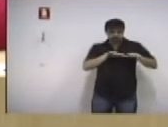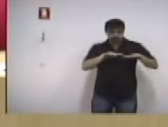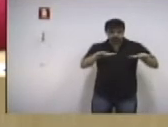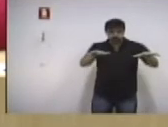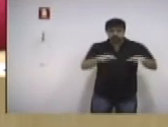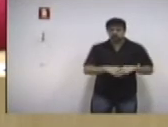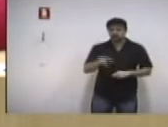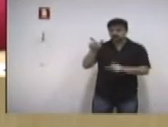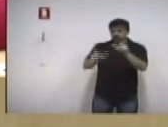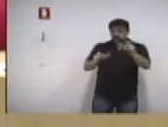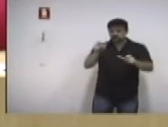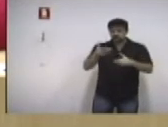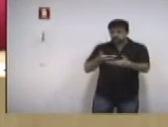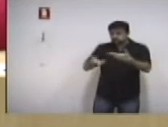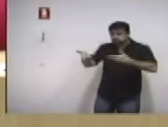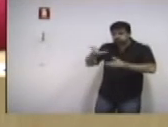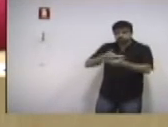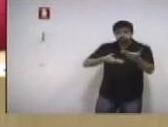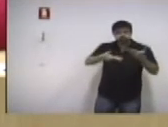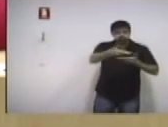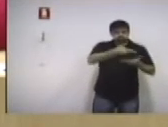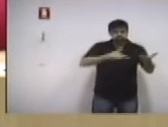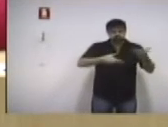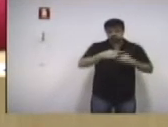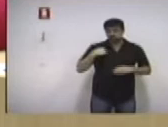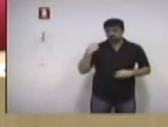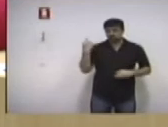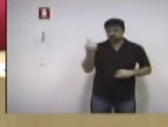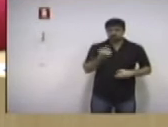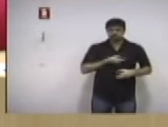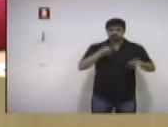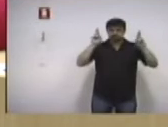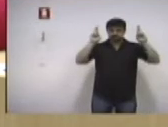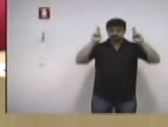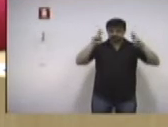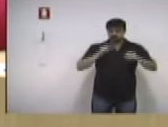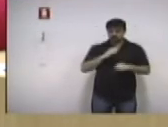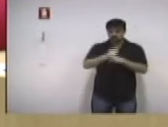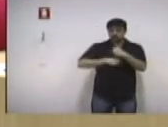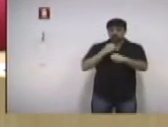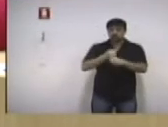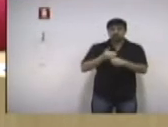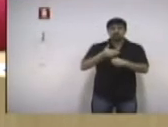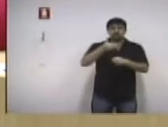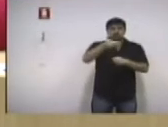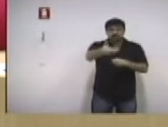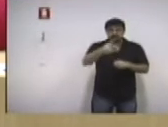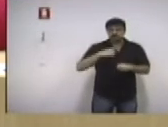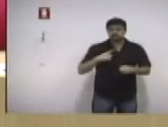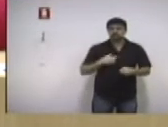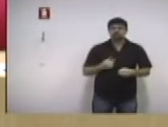Renascer de boa vontade entre todos e que nós chegamos ao ano que vem com motivos